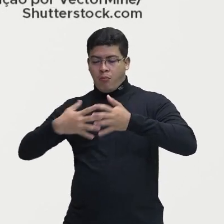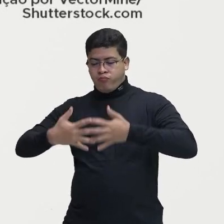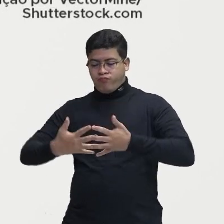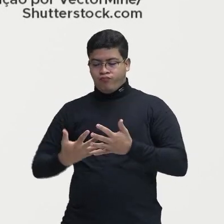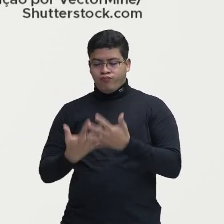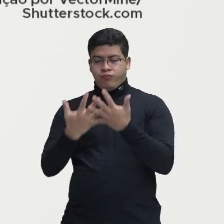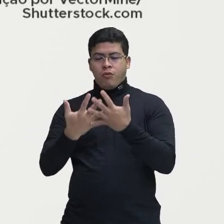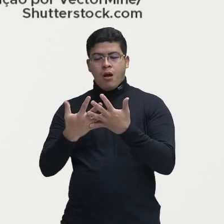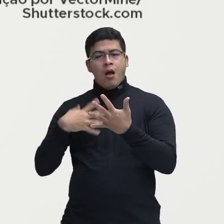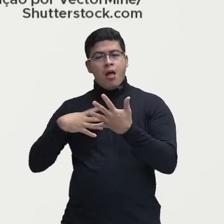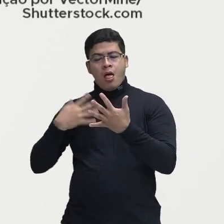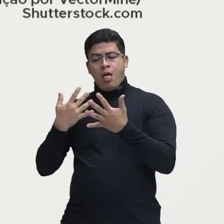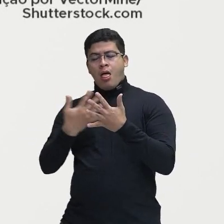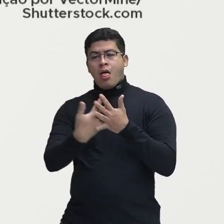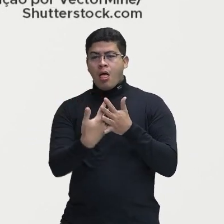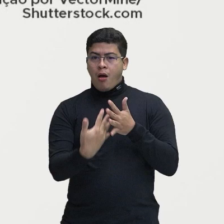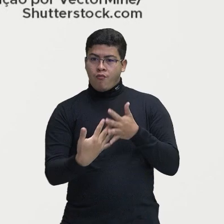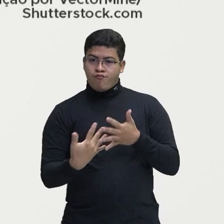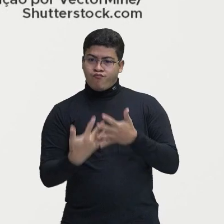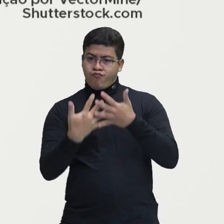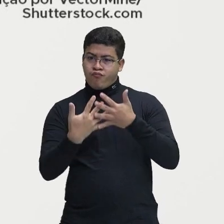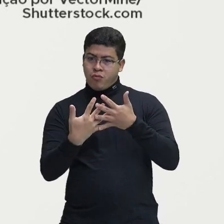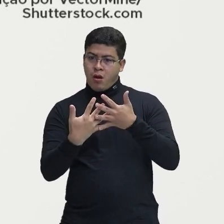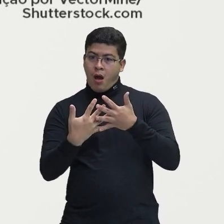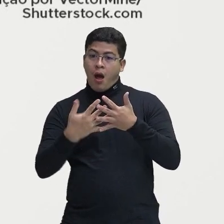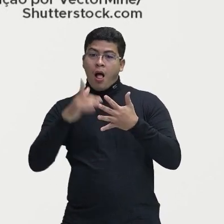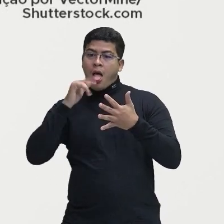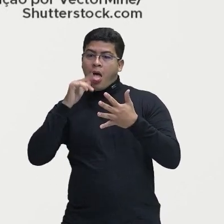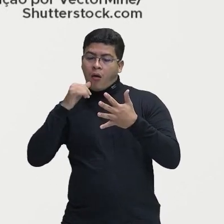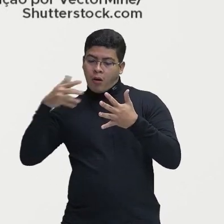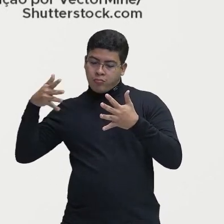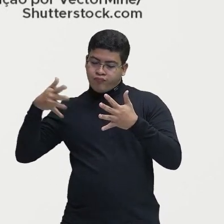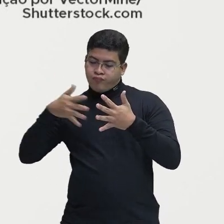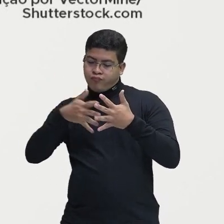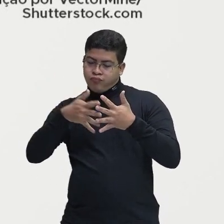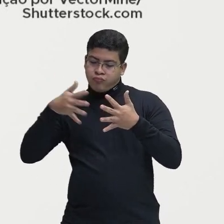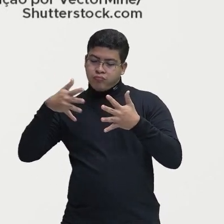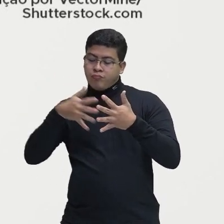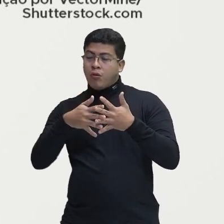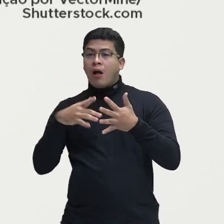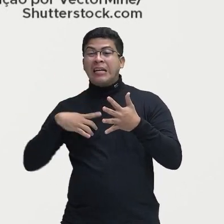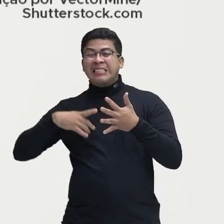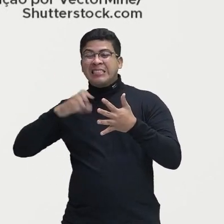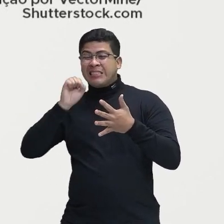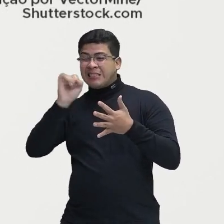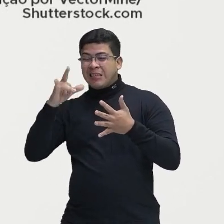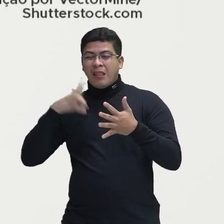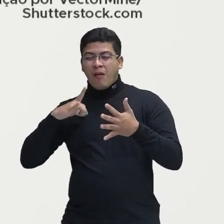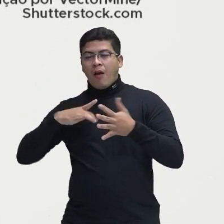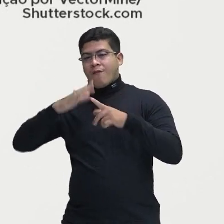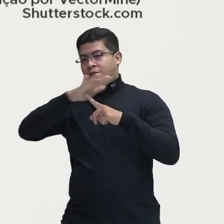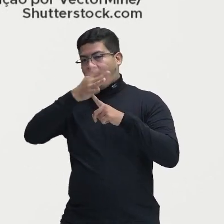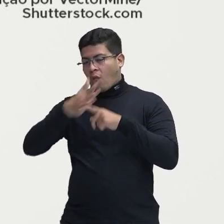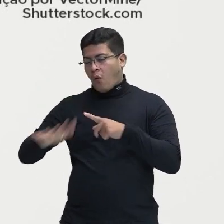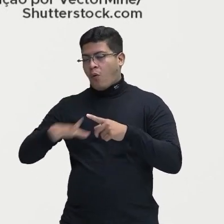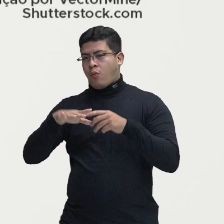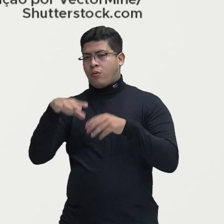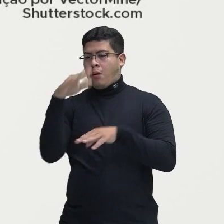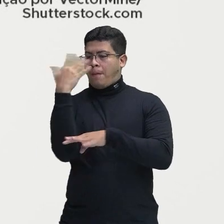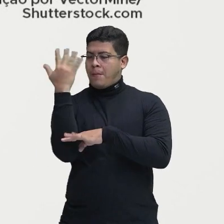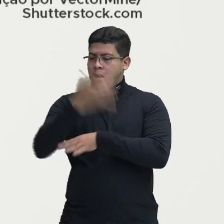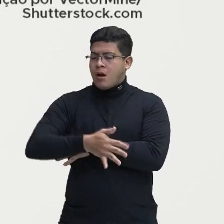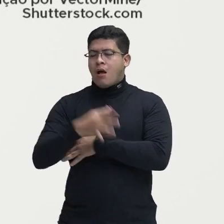para separar os primeiros materiais sólidos, como folhas, gravetos, galhos, Então, a